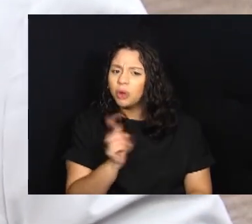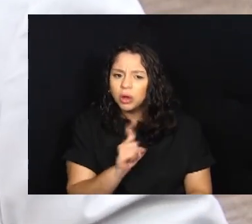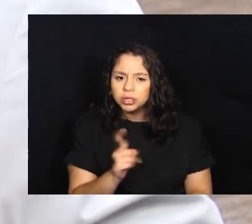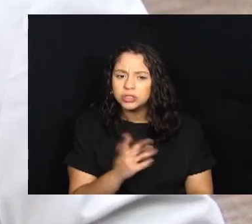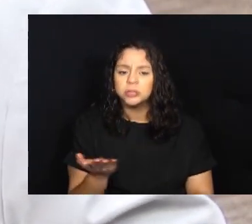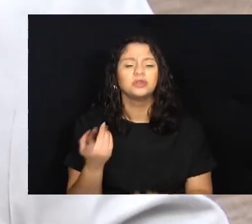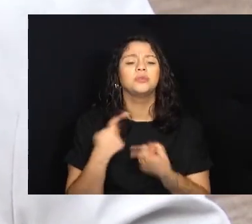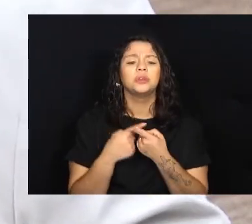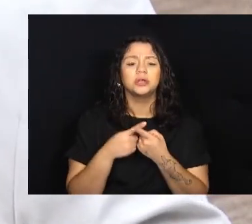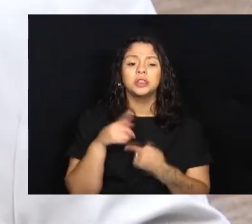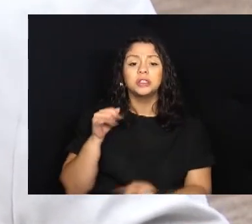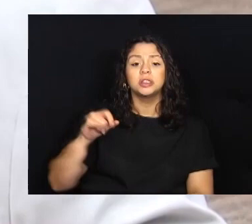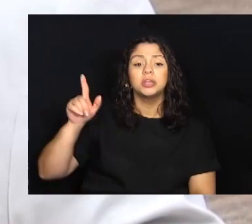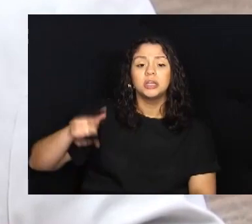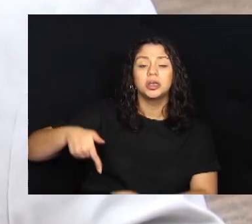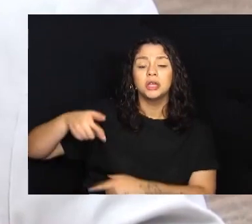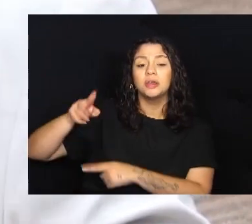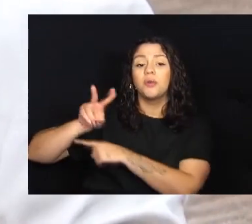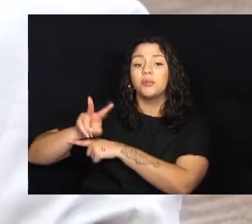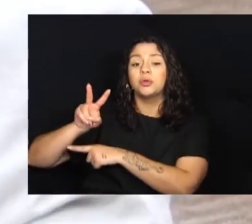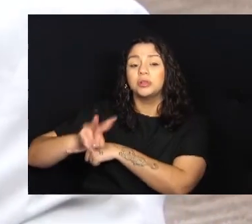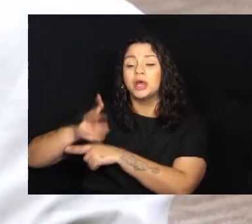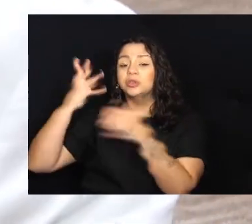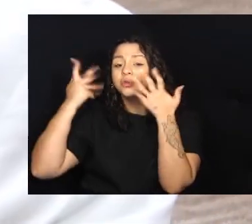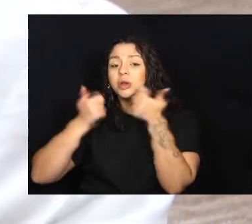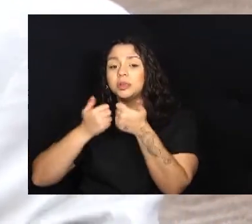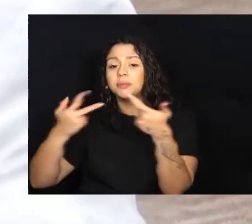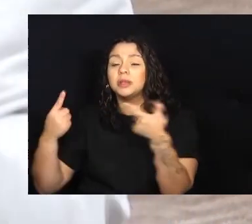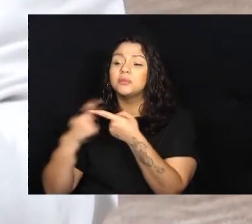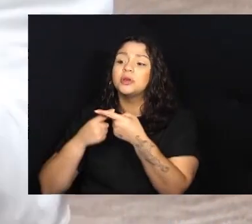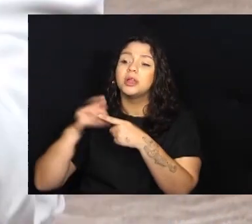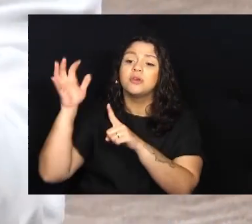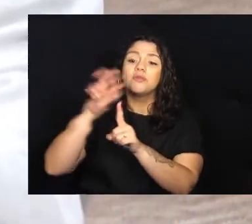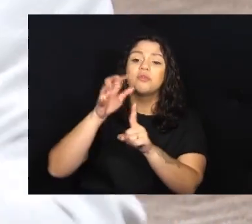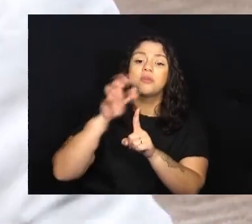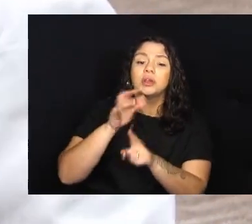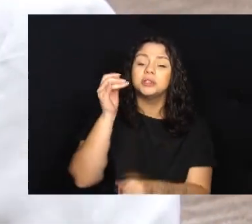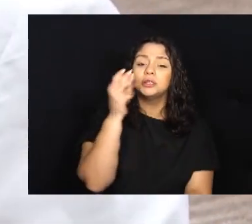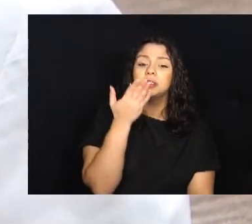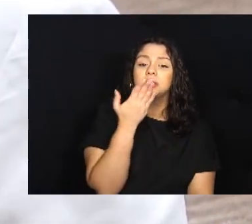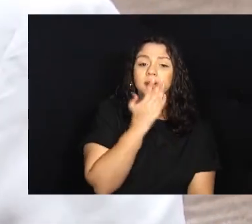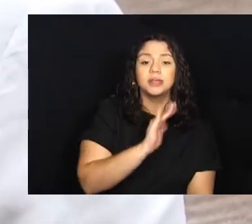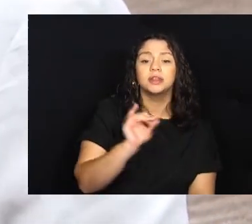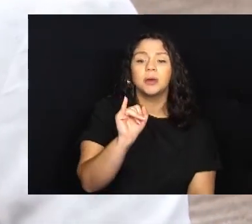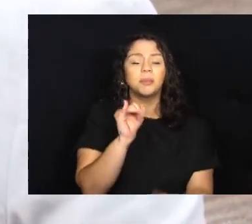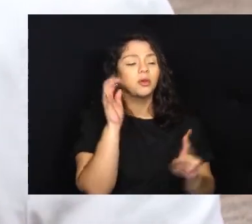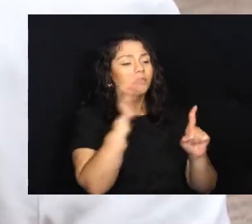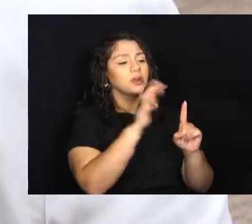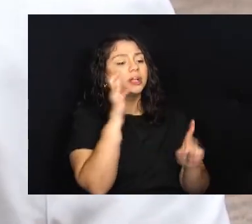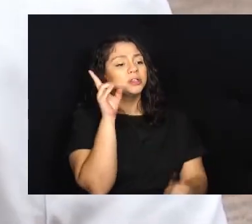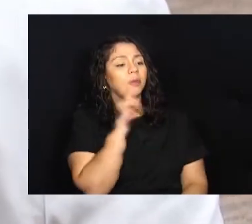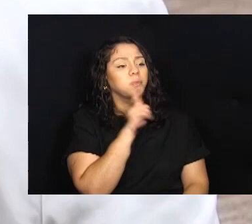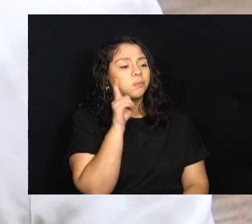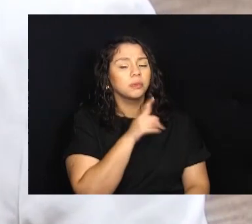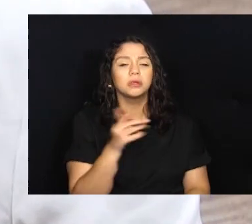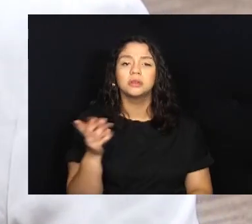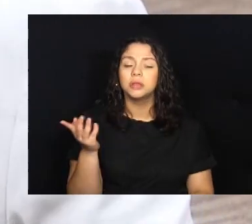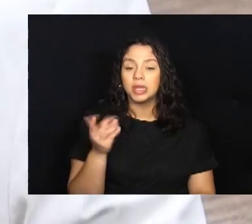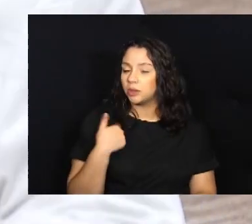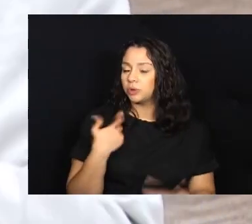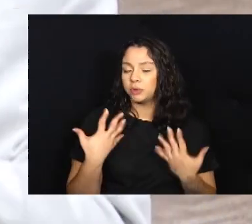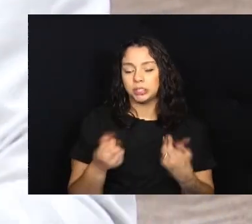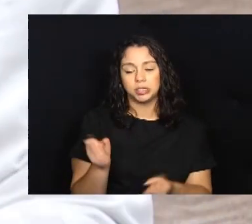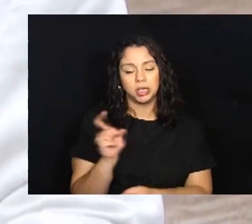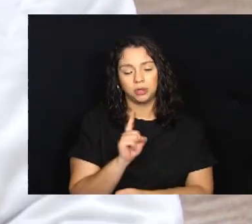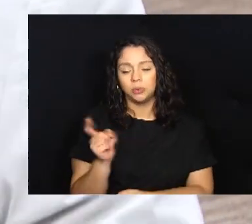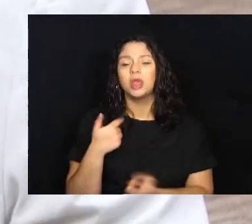pode ter? Primeira pergunta que eu vou fazer para ele, se ele é protetor dos animais, por que ele não vai interferir lá em Indaiatuba? Por que não vai interferir em Americana? Por